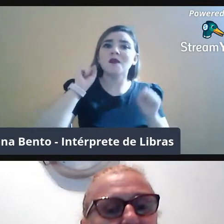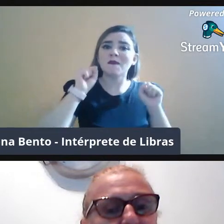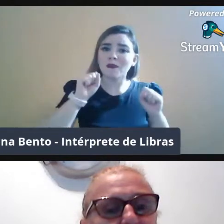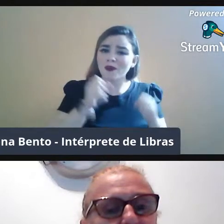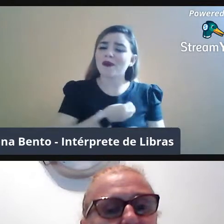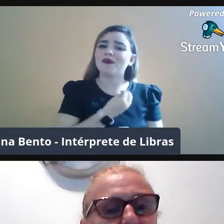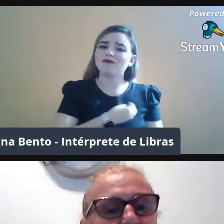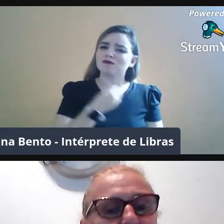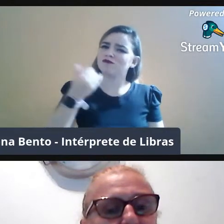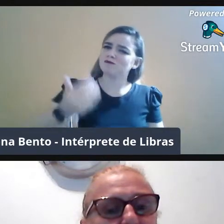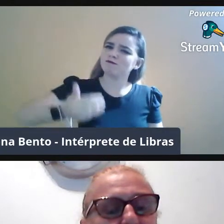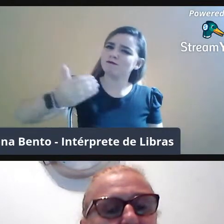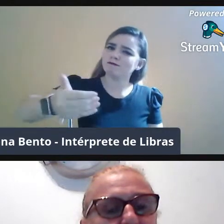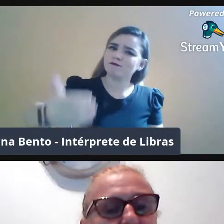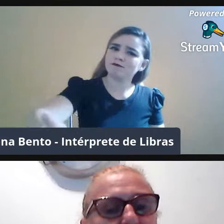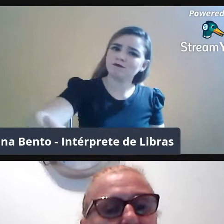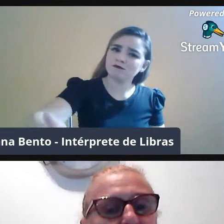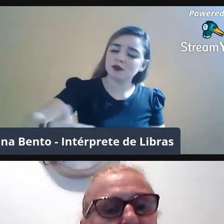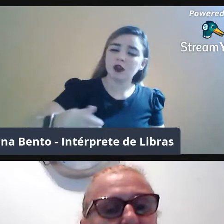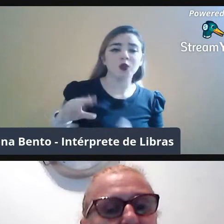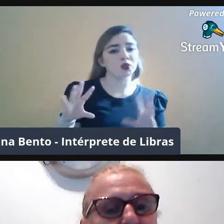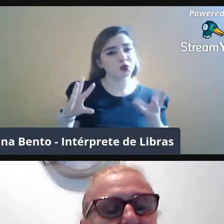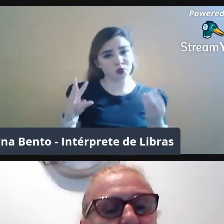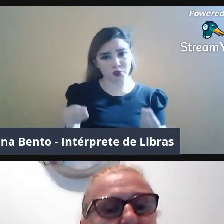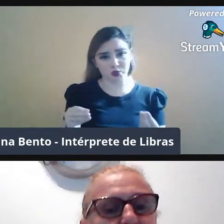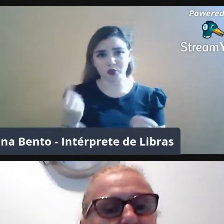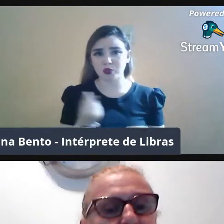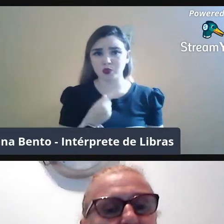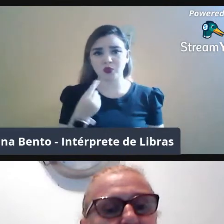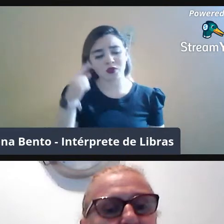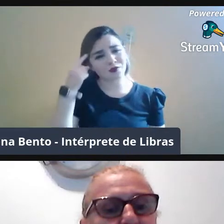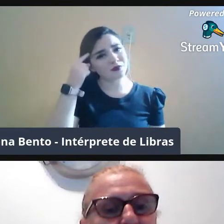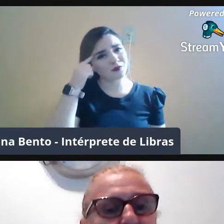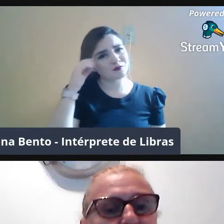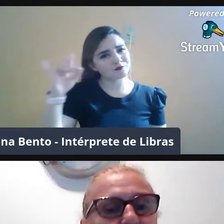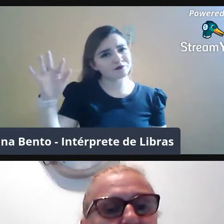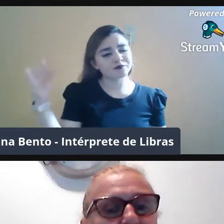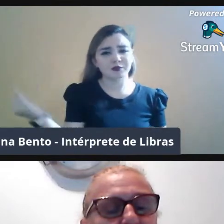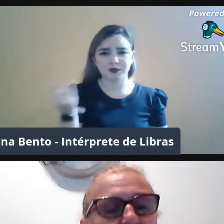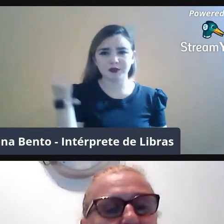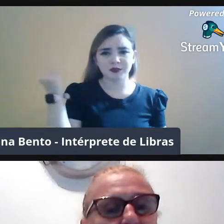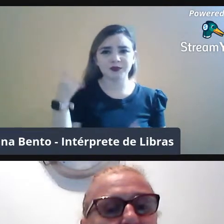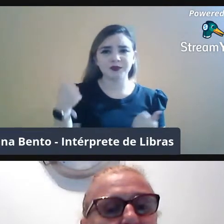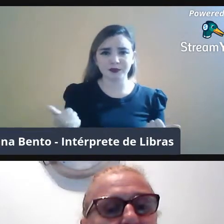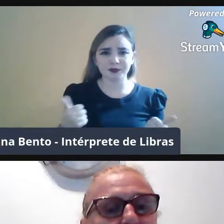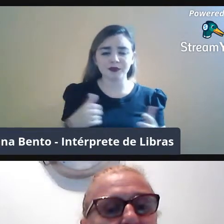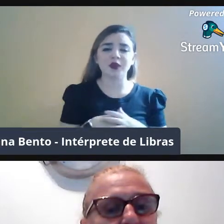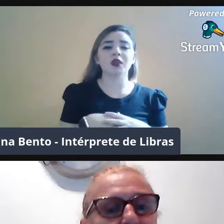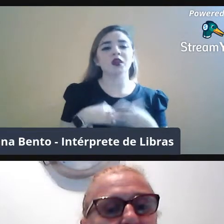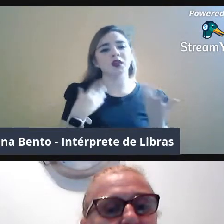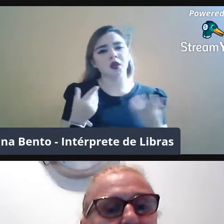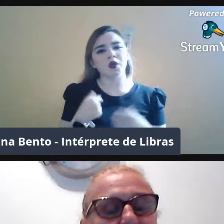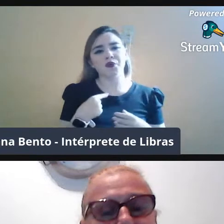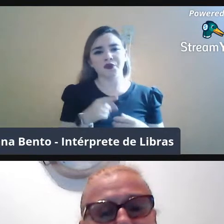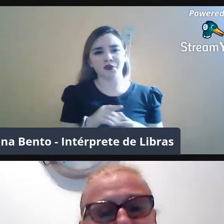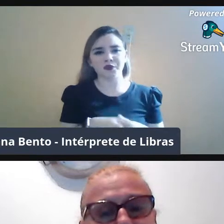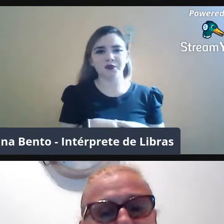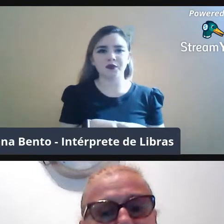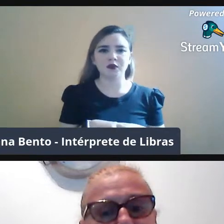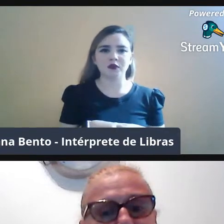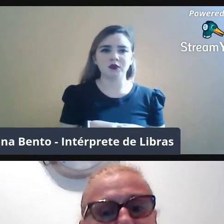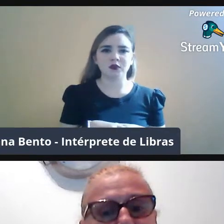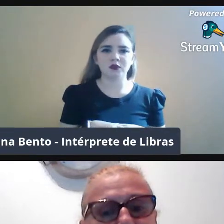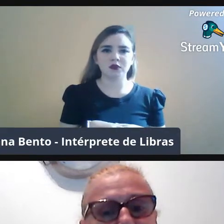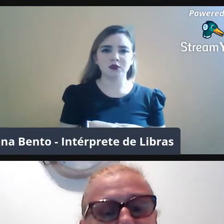mais. Essas questões todas, elas são importantes para a gente refletir. Então, eu vou